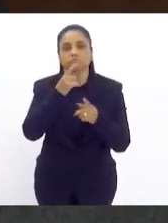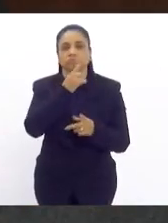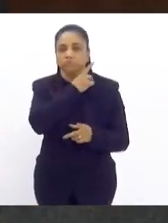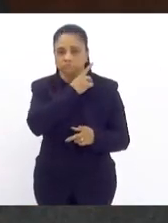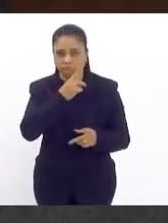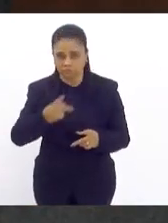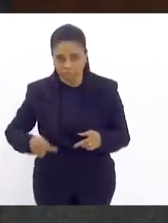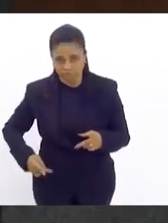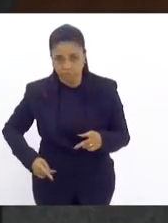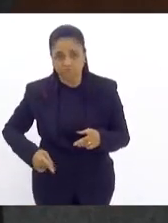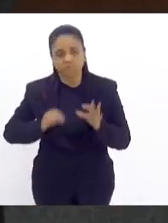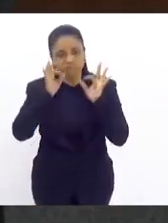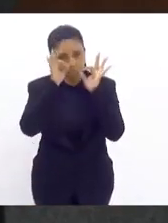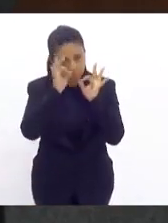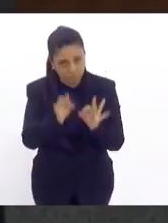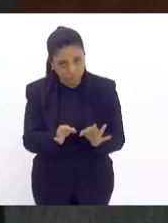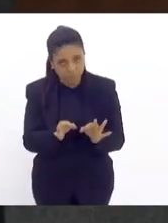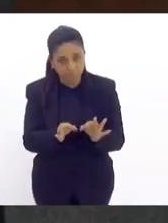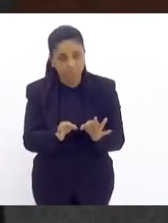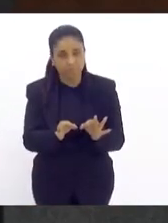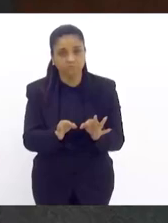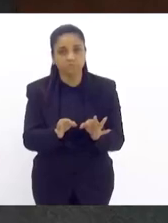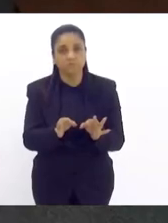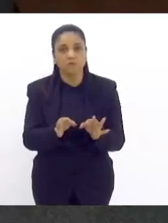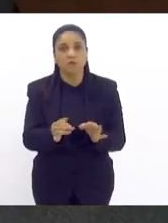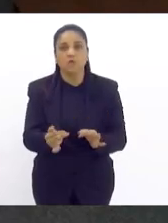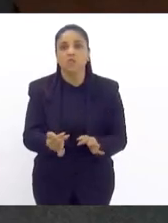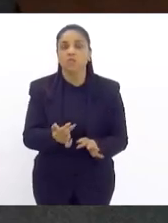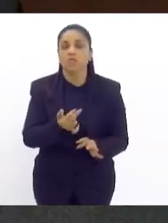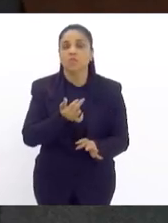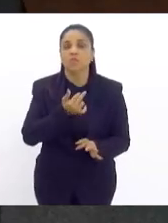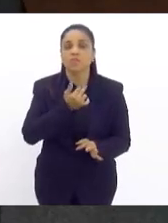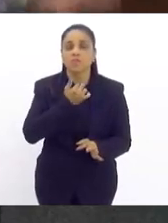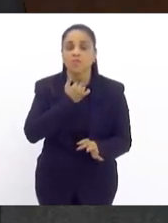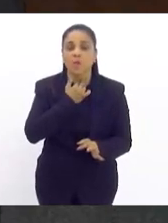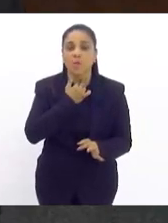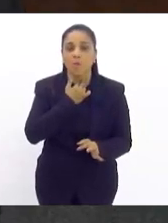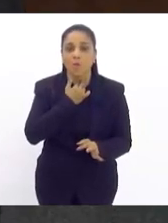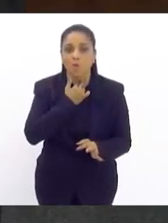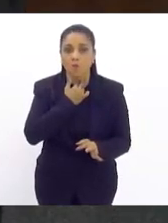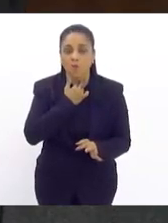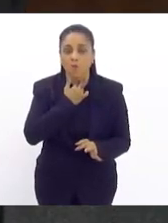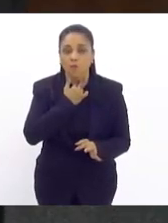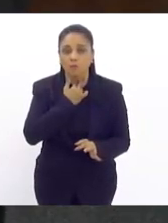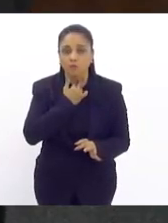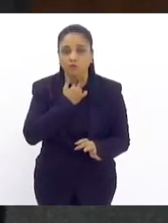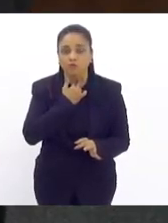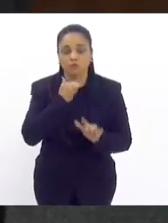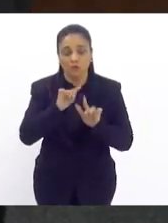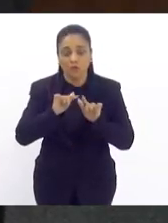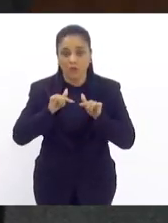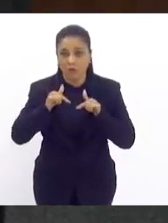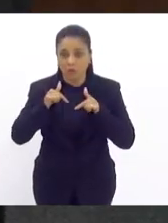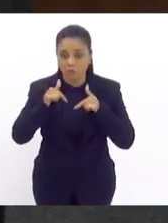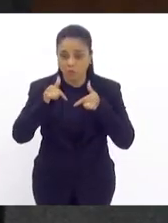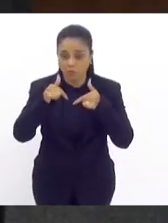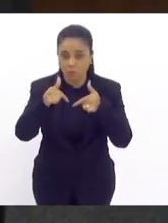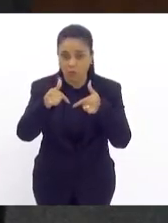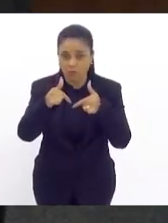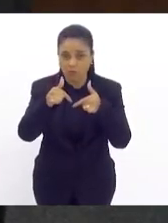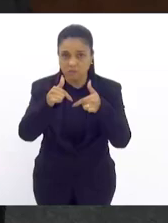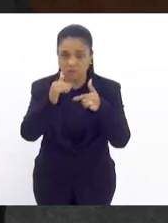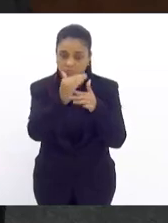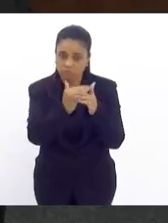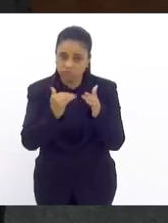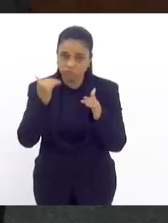Está correto porque não pode se sobrepor a atuação das comissões